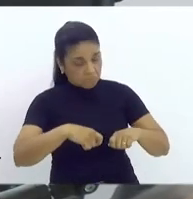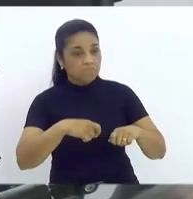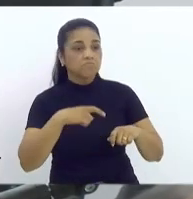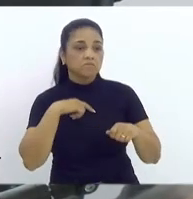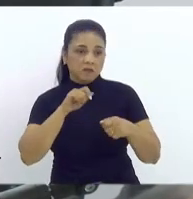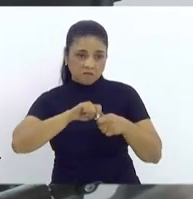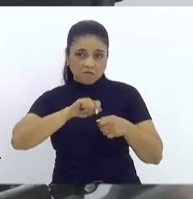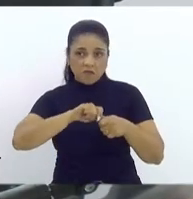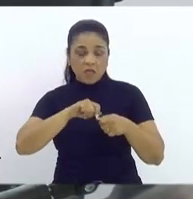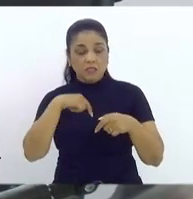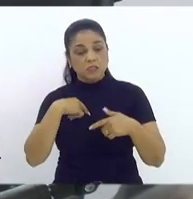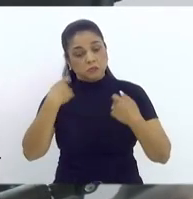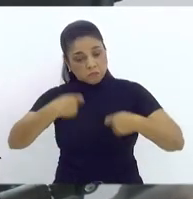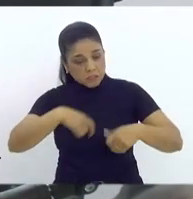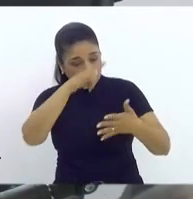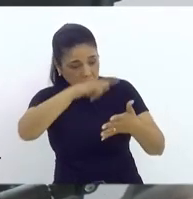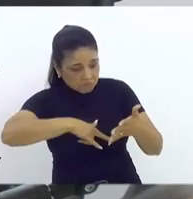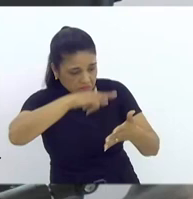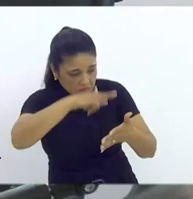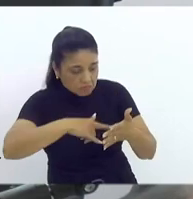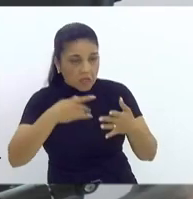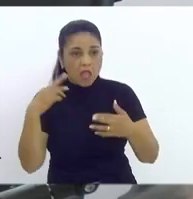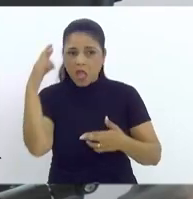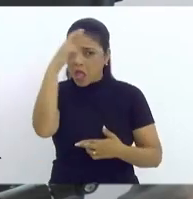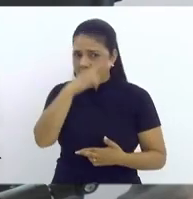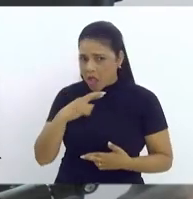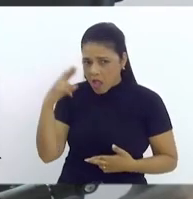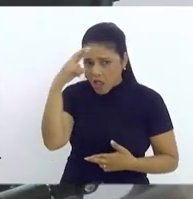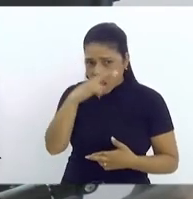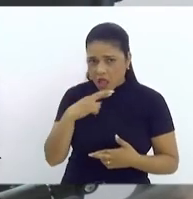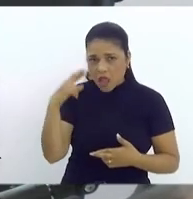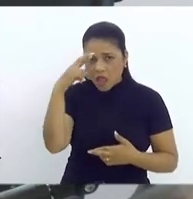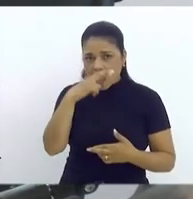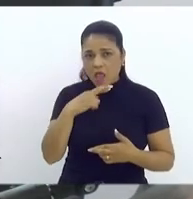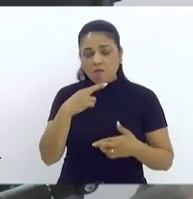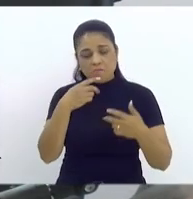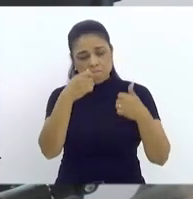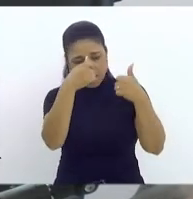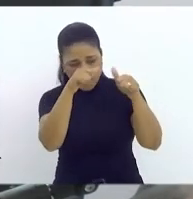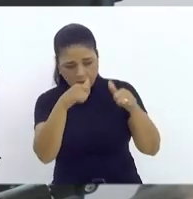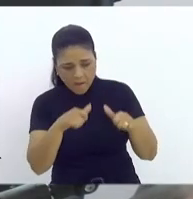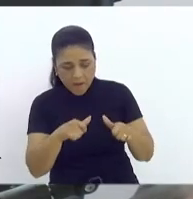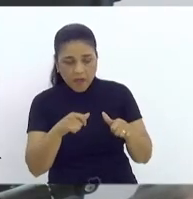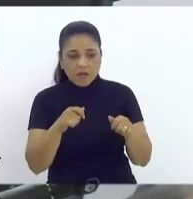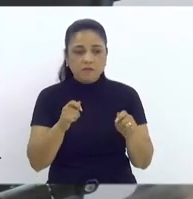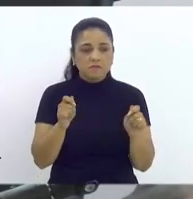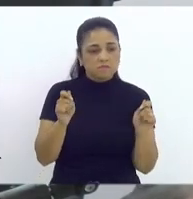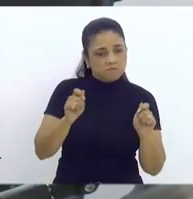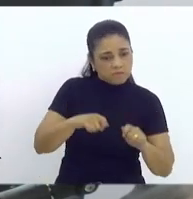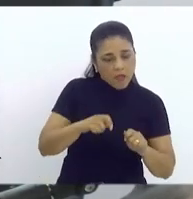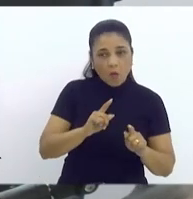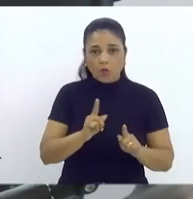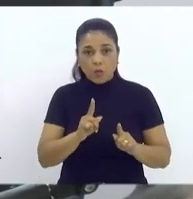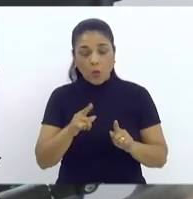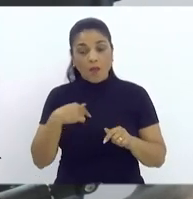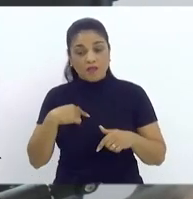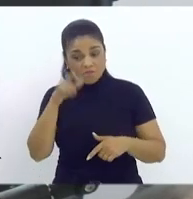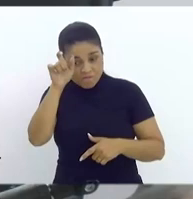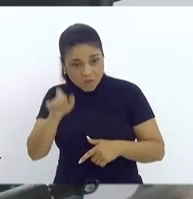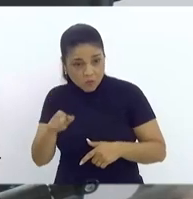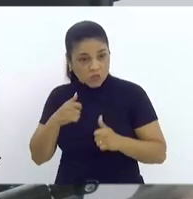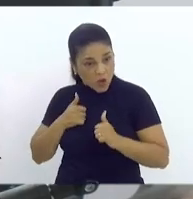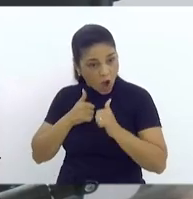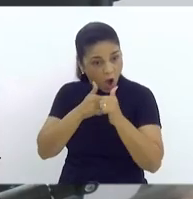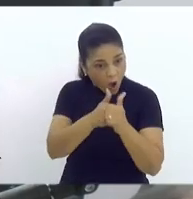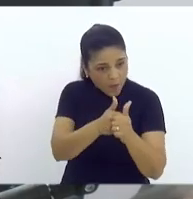documentos e faz uma perícia extensa sobre se foi realizado ou não, mas aquele que deveria acompanhar não está aqui presente. Isso é um